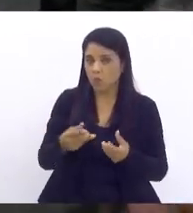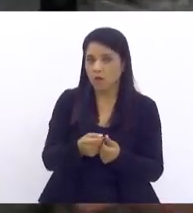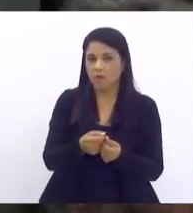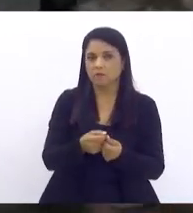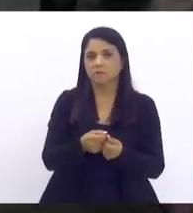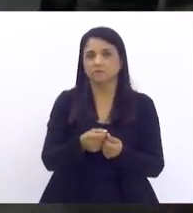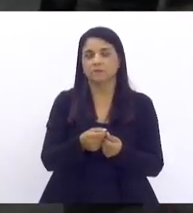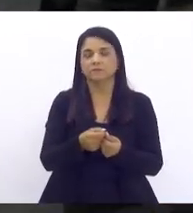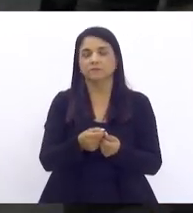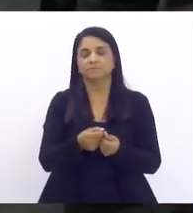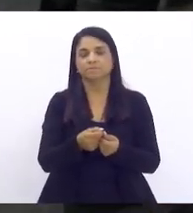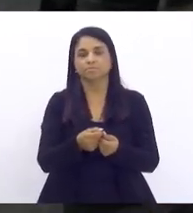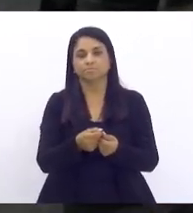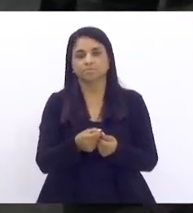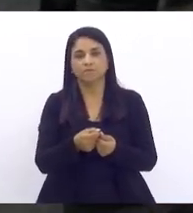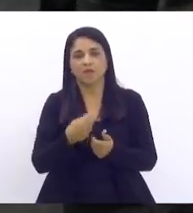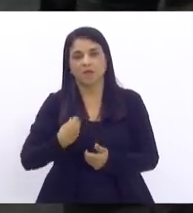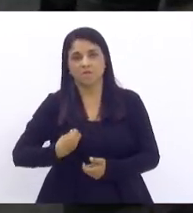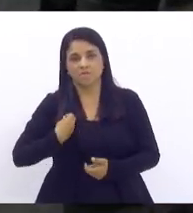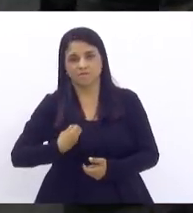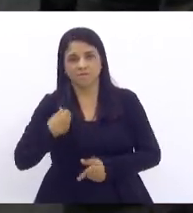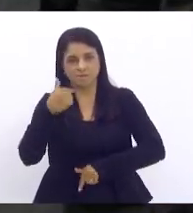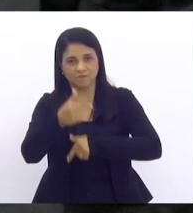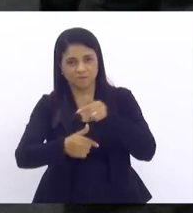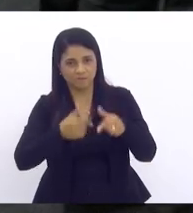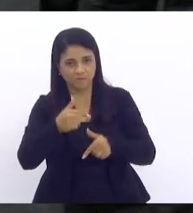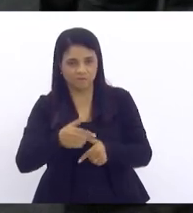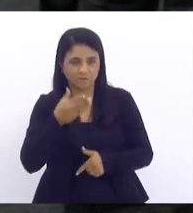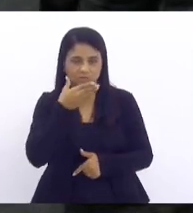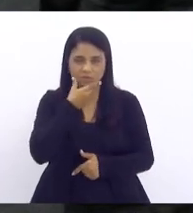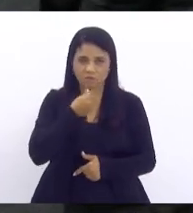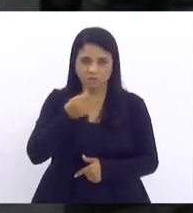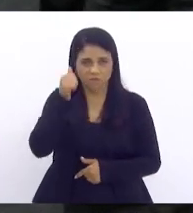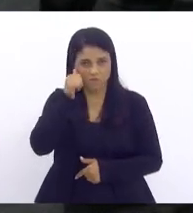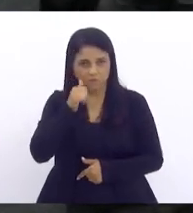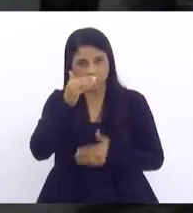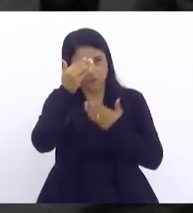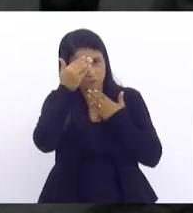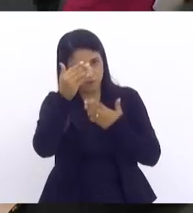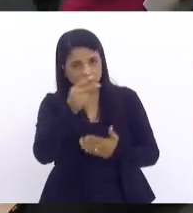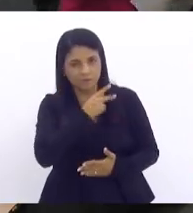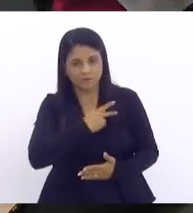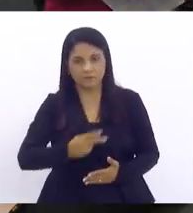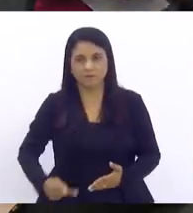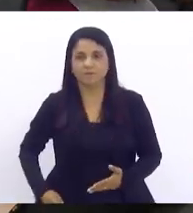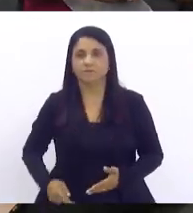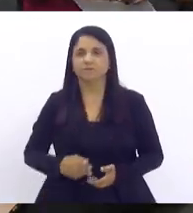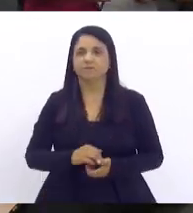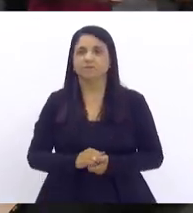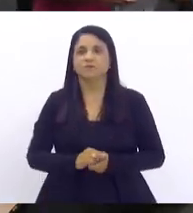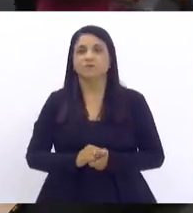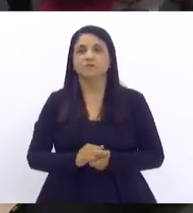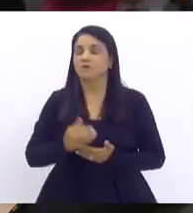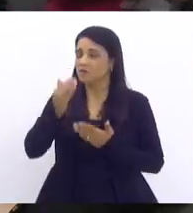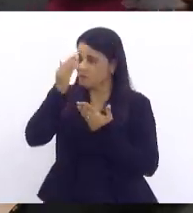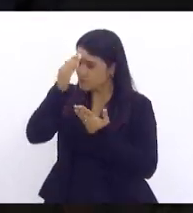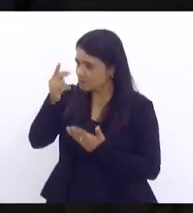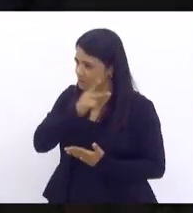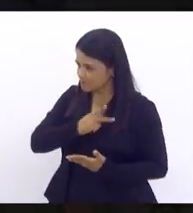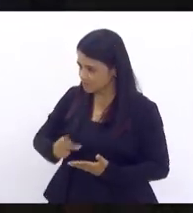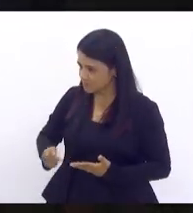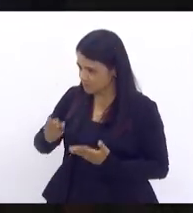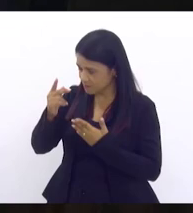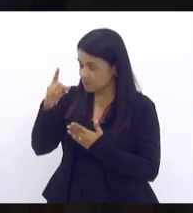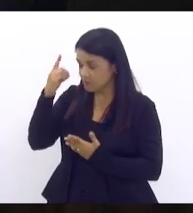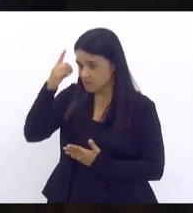qualificativamente, tangivelmente, a vida das trabalhadoras e dos trabalhadores. Obrigada, presidente. Obrigado, deputada Dani. Deputada